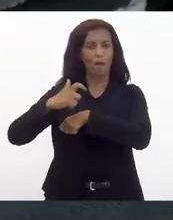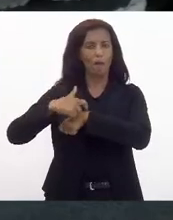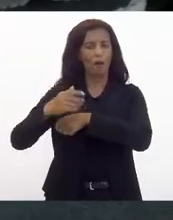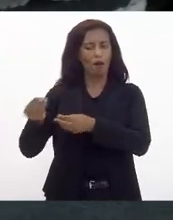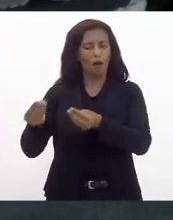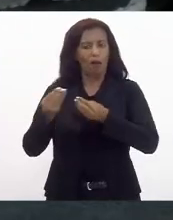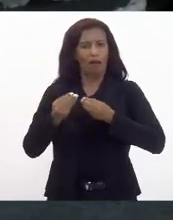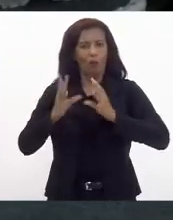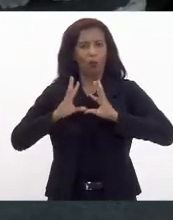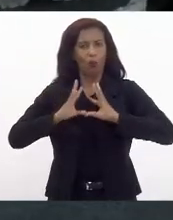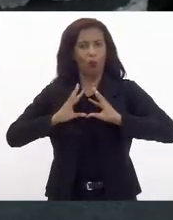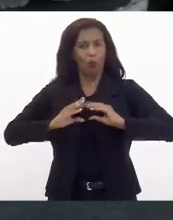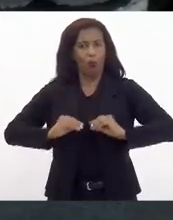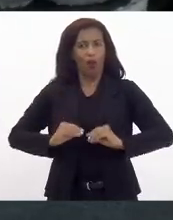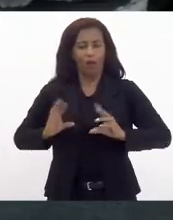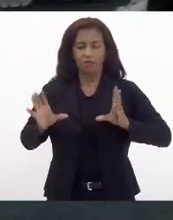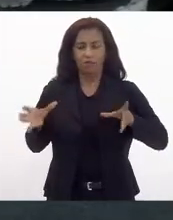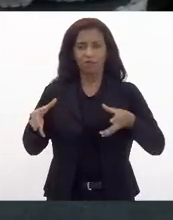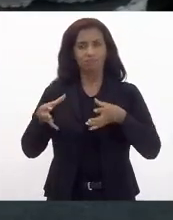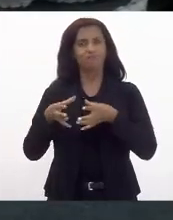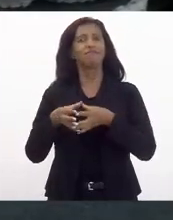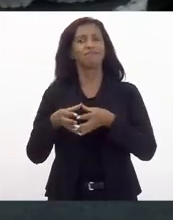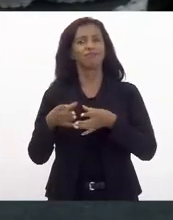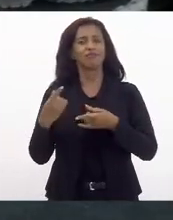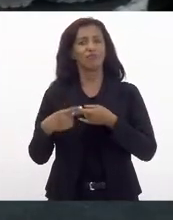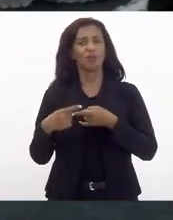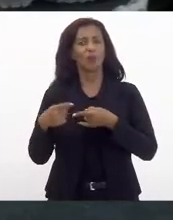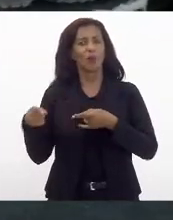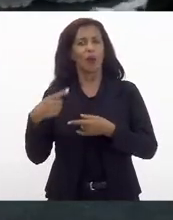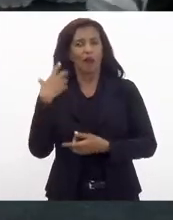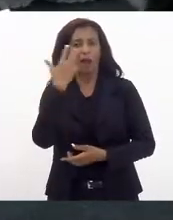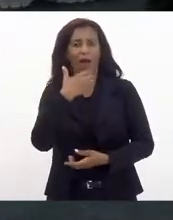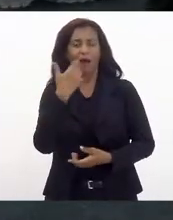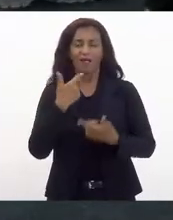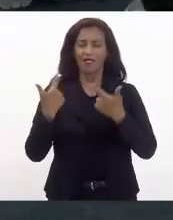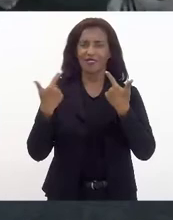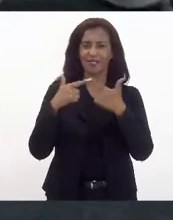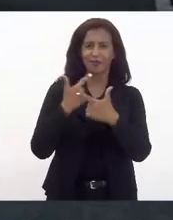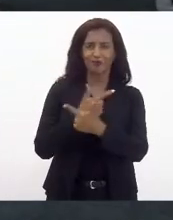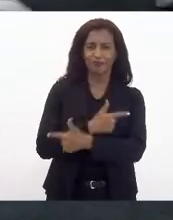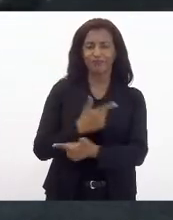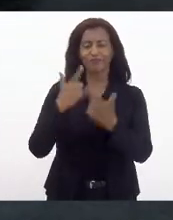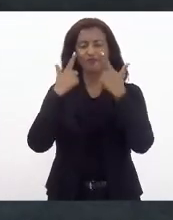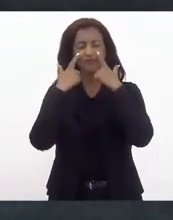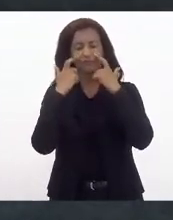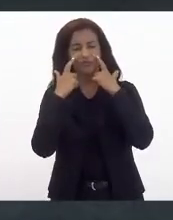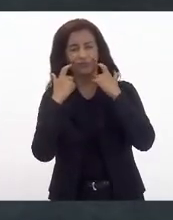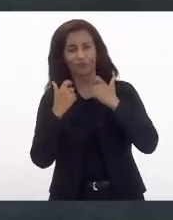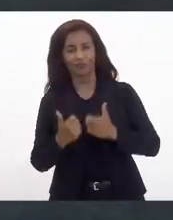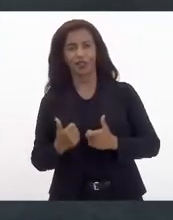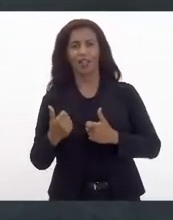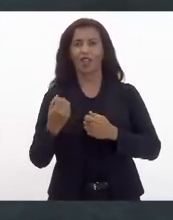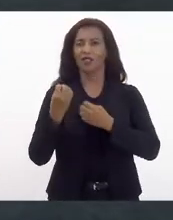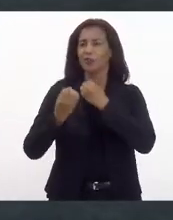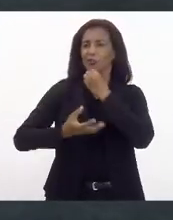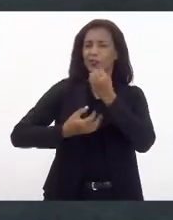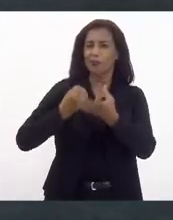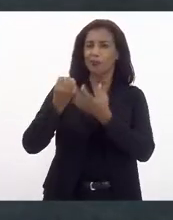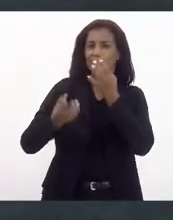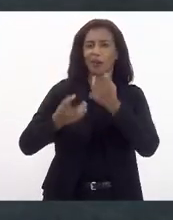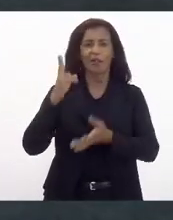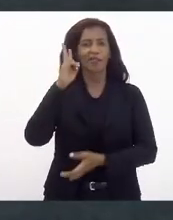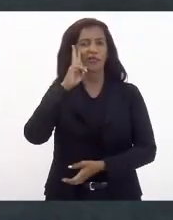de cura de cura coletiva porque ali nas lives a gente ria a gente chorava a gente contava